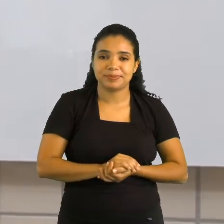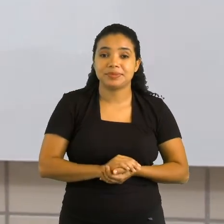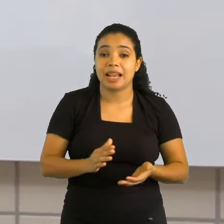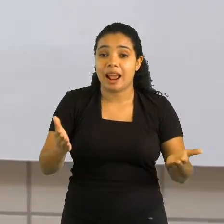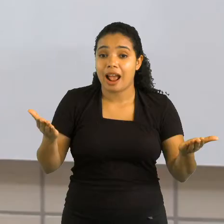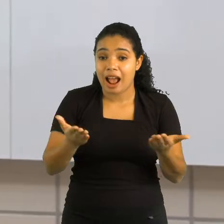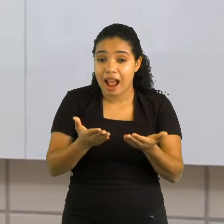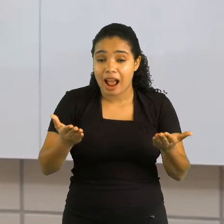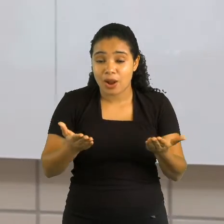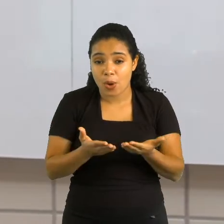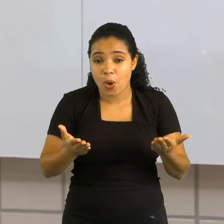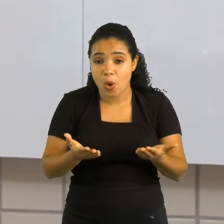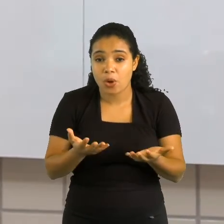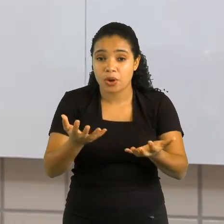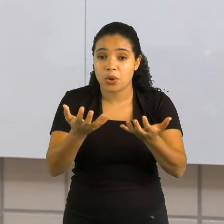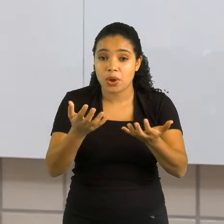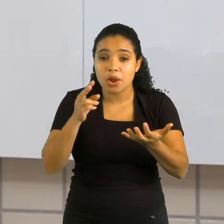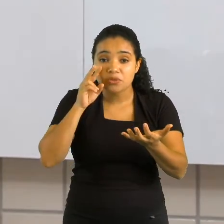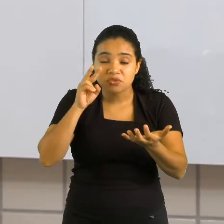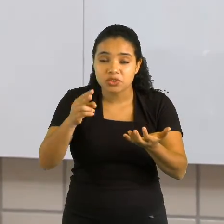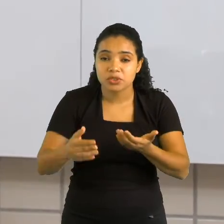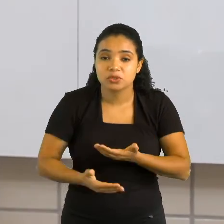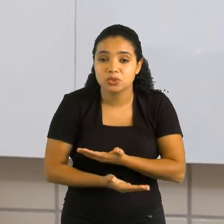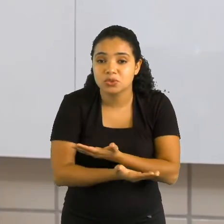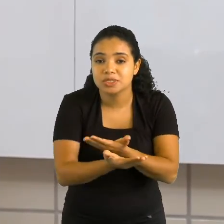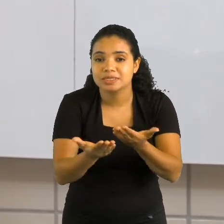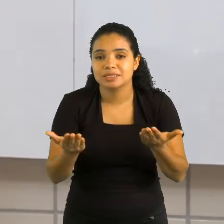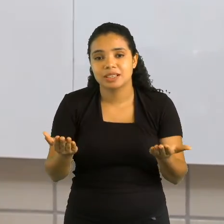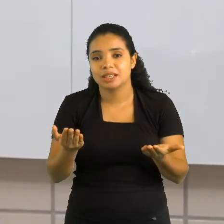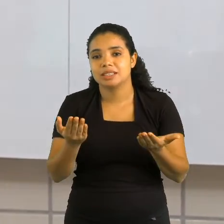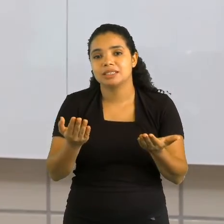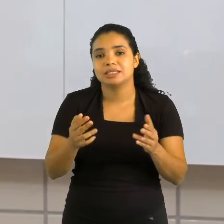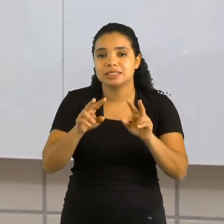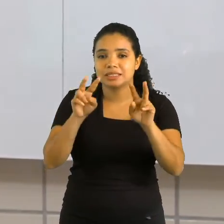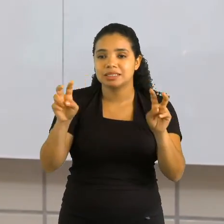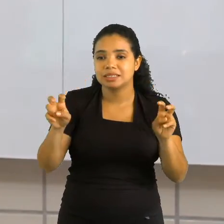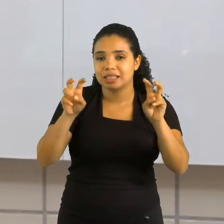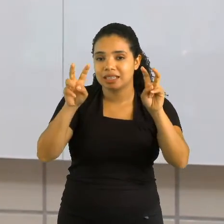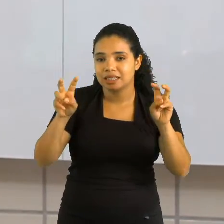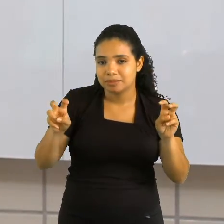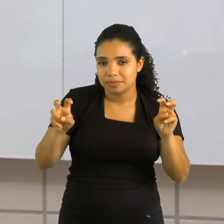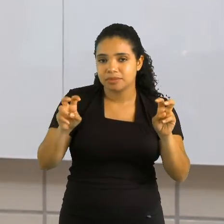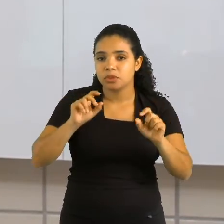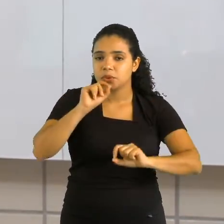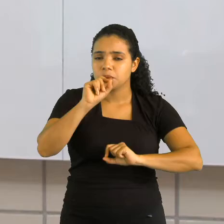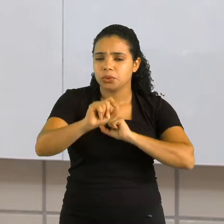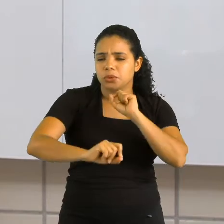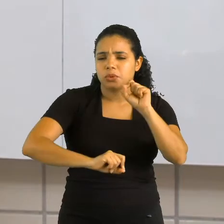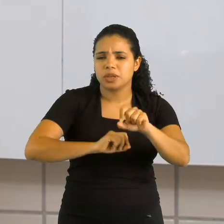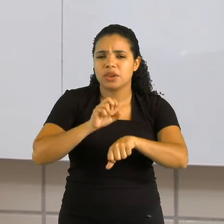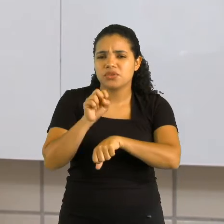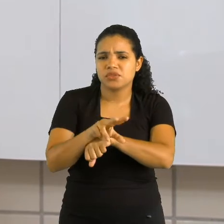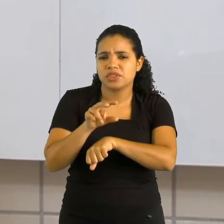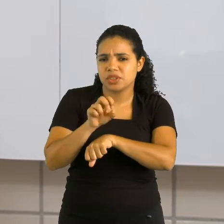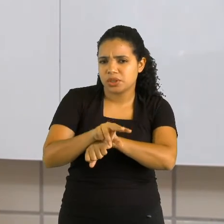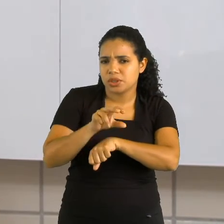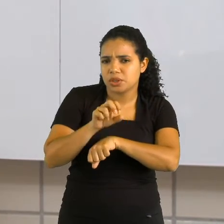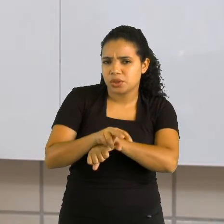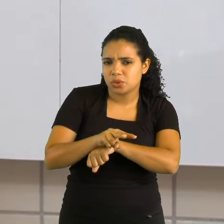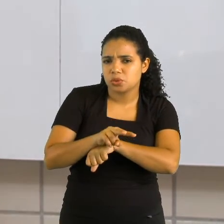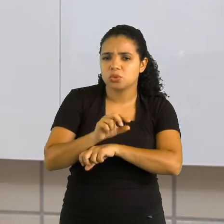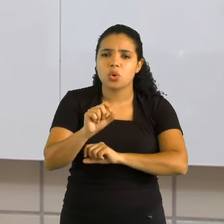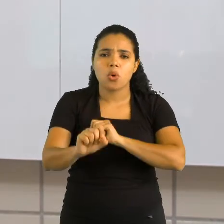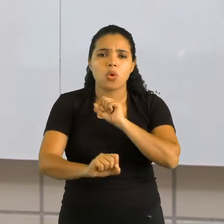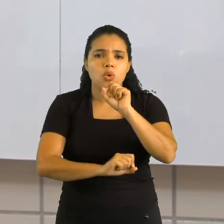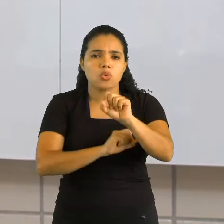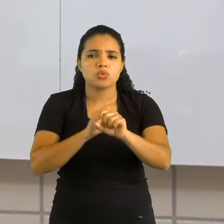Agora, criança, eu quero ver com vocês sobre o que são vírus e o que ele